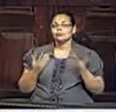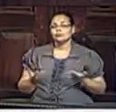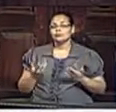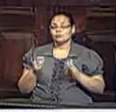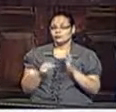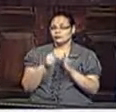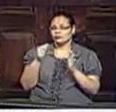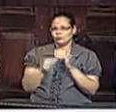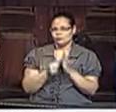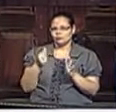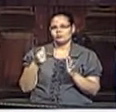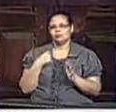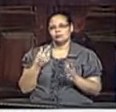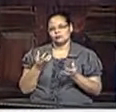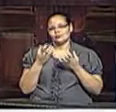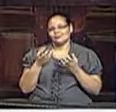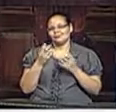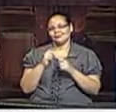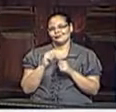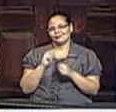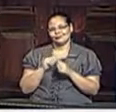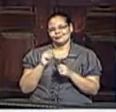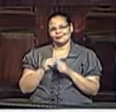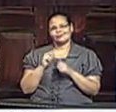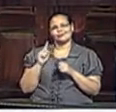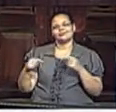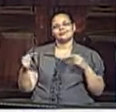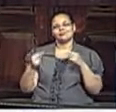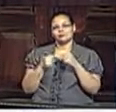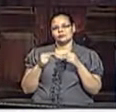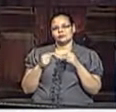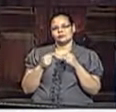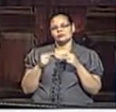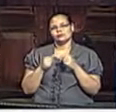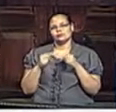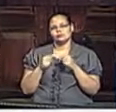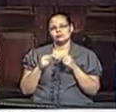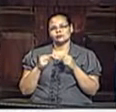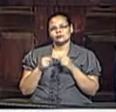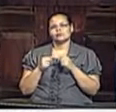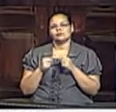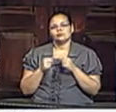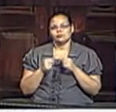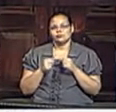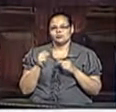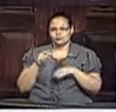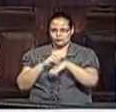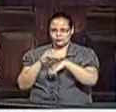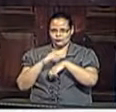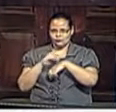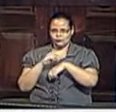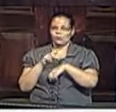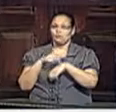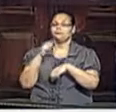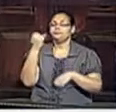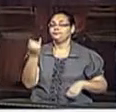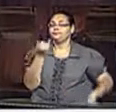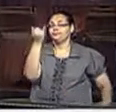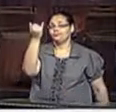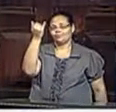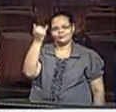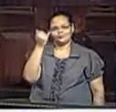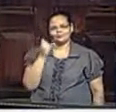o primeiro comentário que eu gostaria de fazer aqui é com relação à temporalidade da mensagem. É muito importante